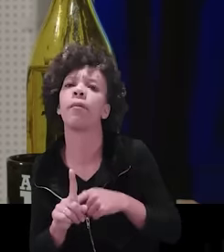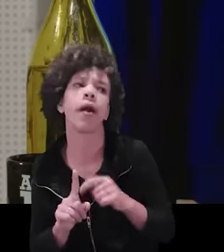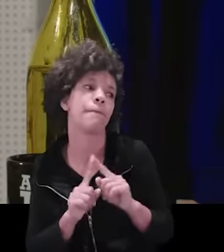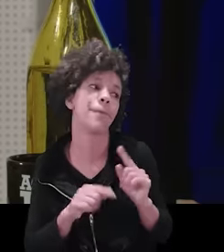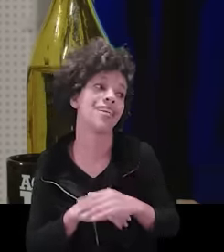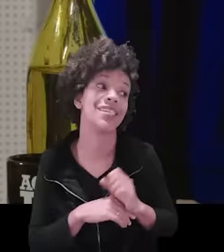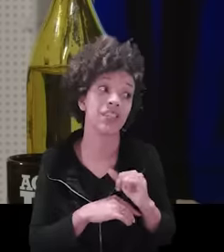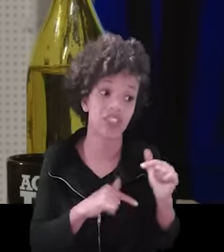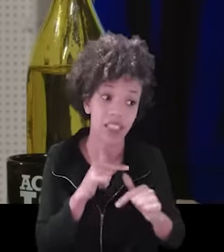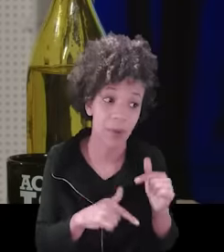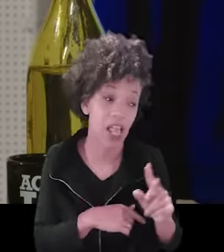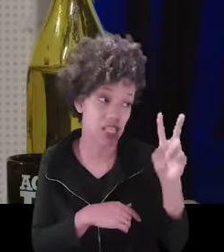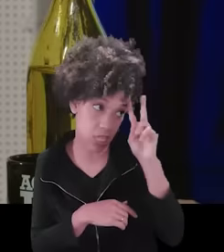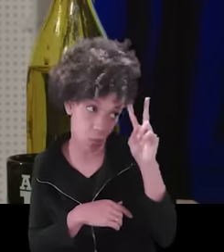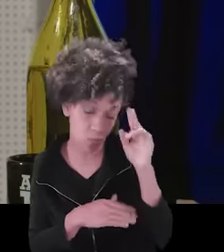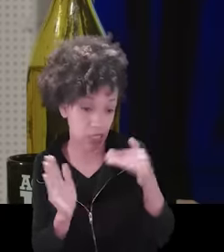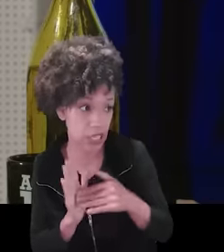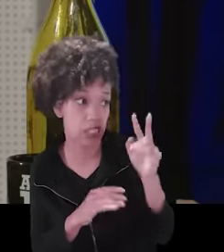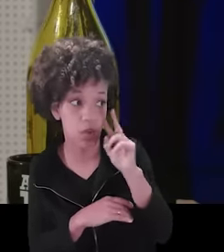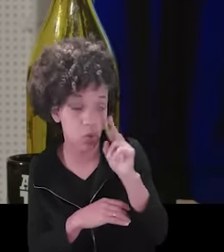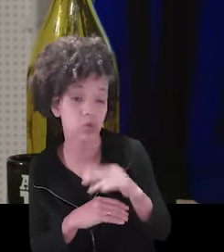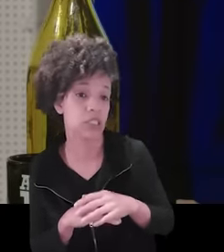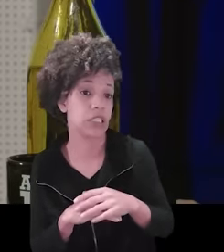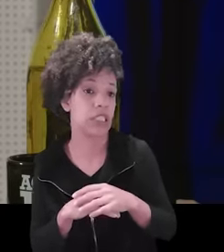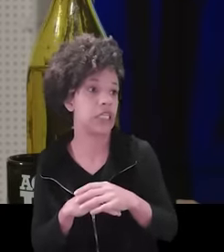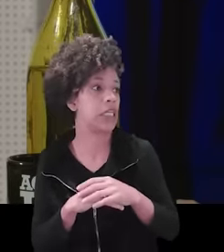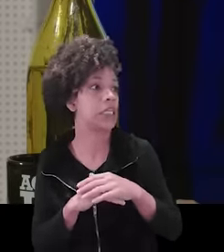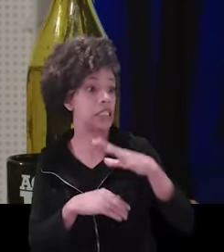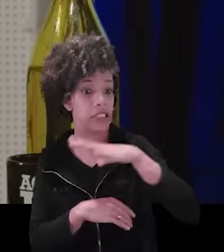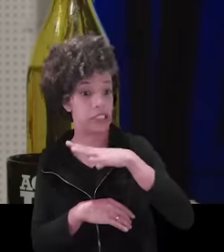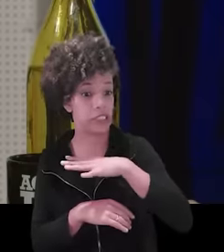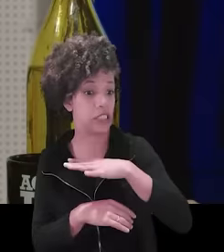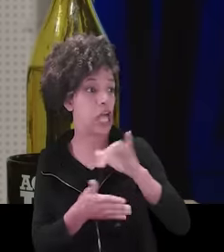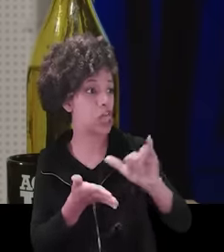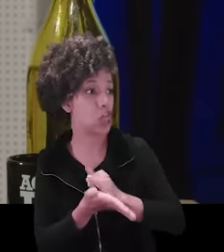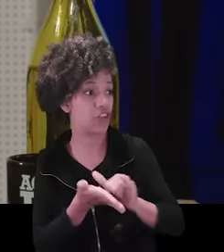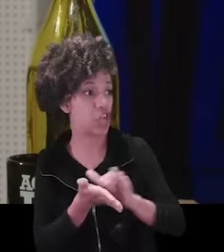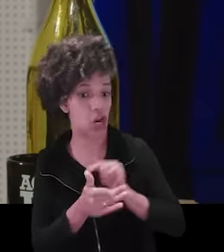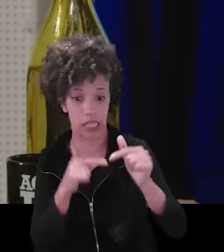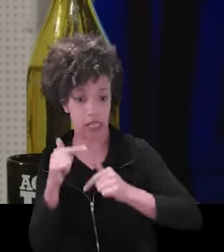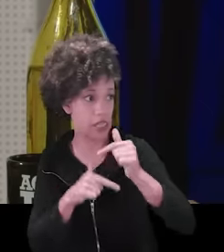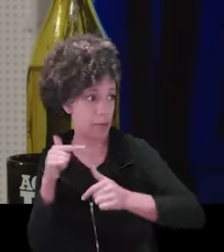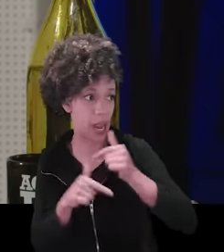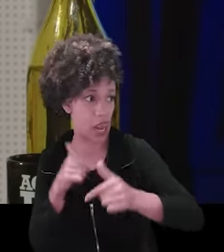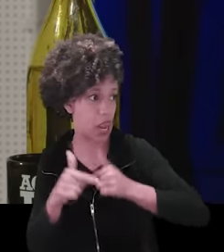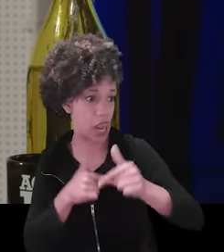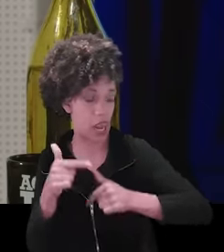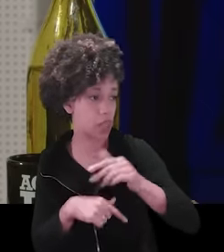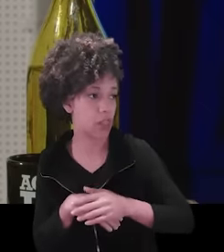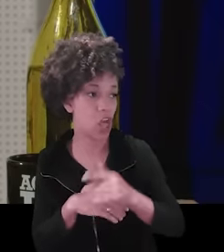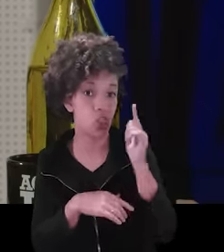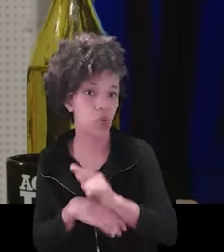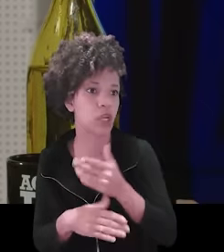mas a pessoa não fala 10 mil Se você trabalha de segunda a segunda em grandes metrópoles como Nova York é se